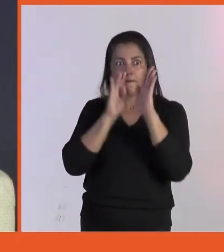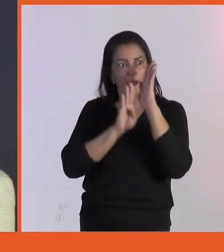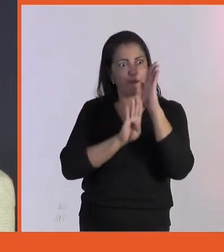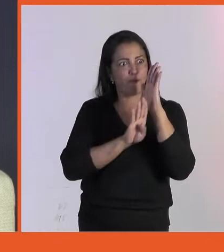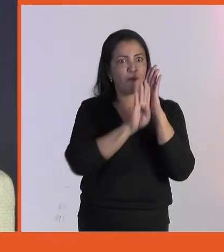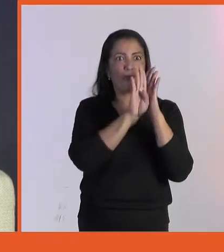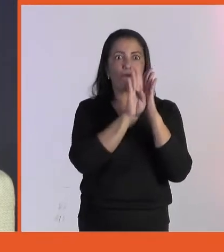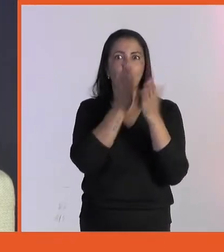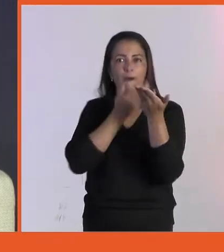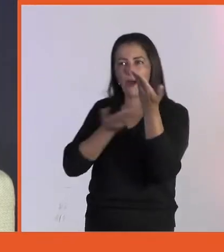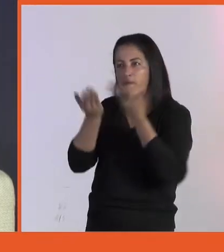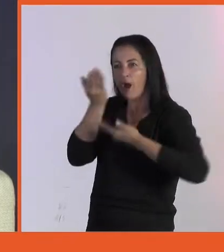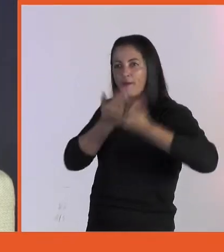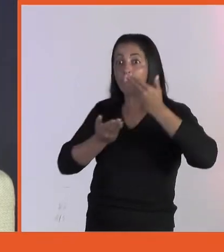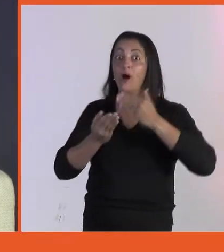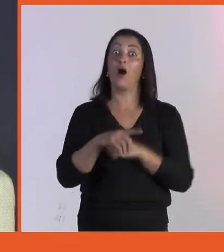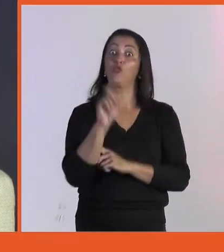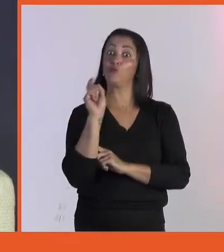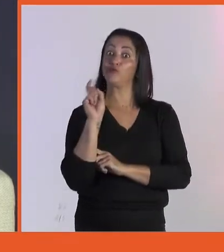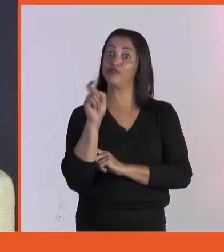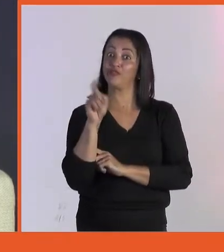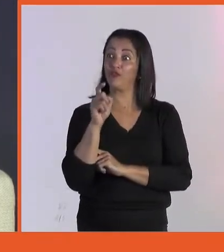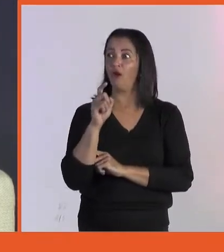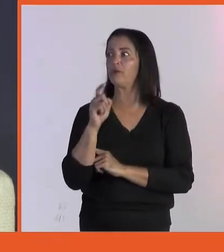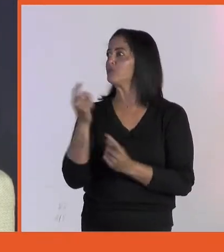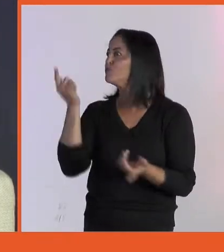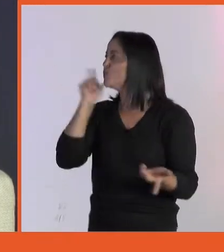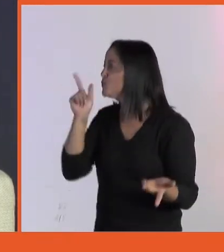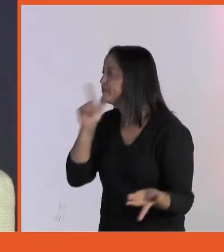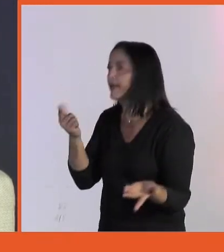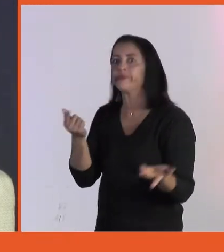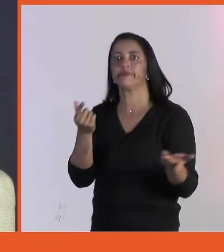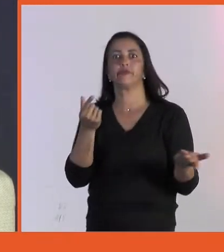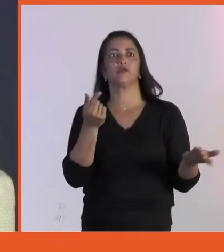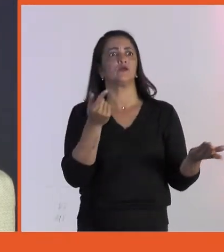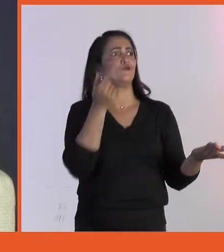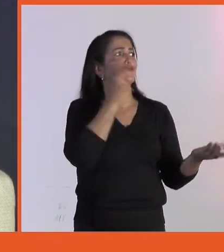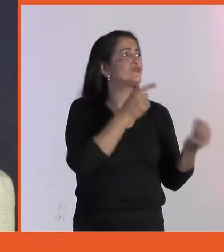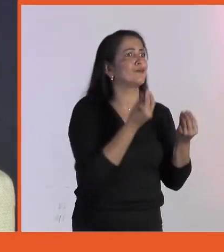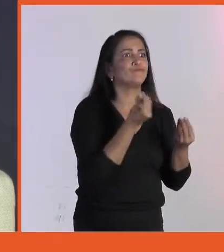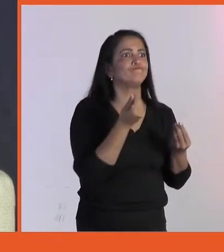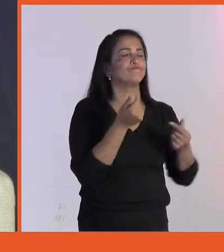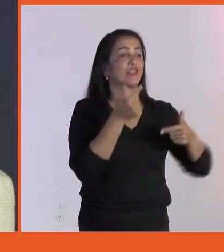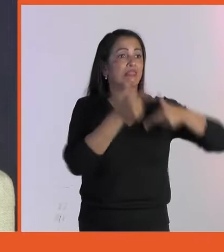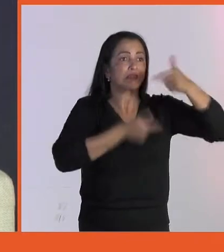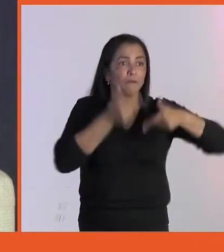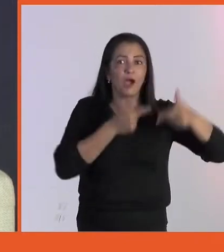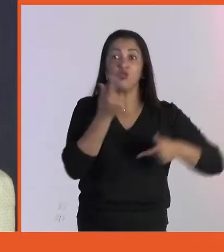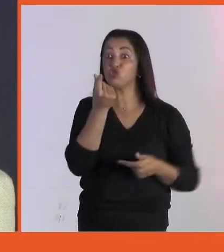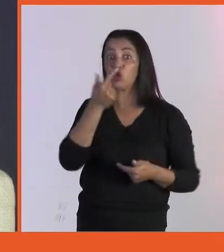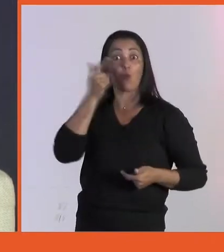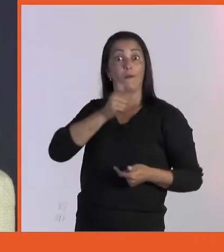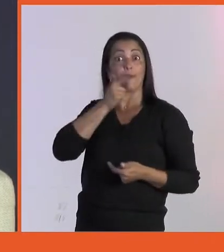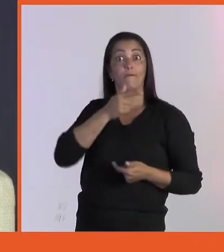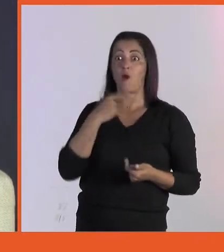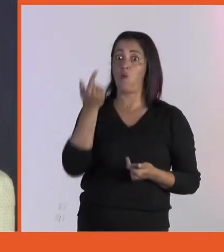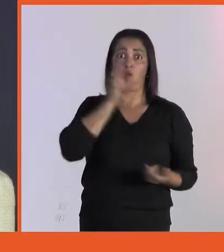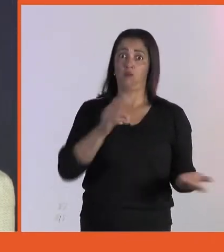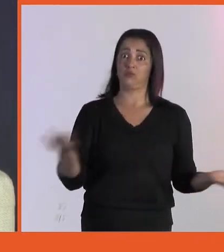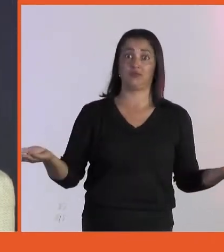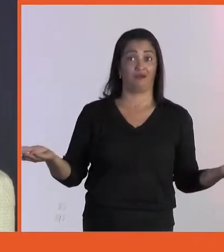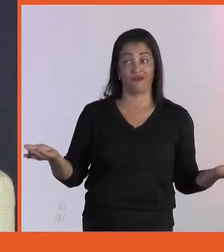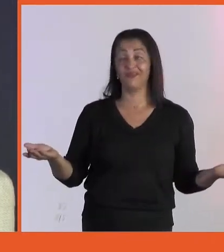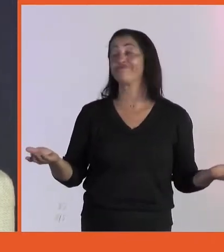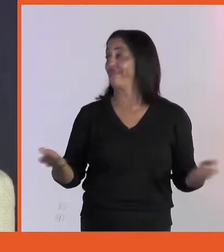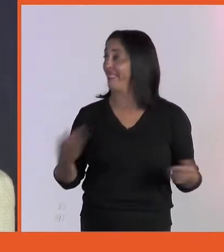vídeo no TikTok e não consegue monetizar, não consegue transformar aquilo num trabalho, porque criação de conteúdo é trabalho, né?